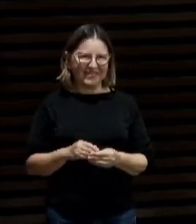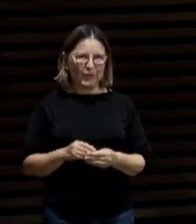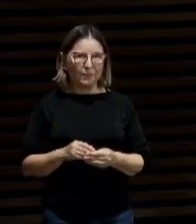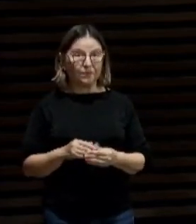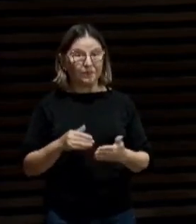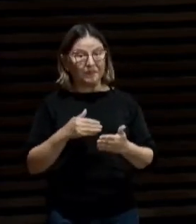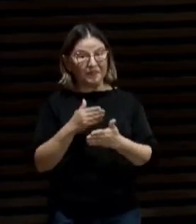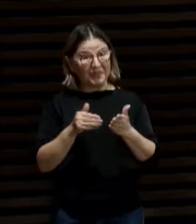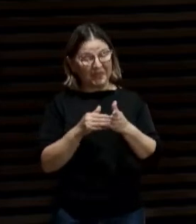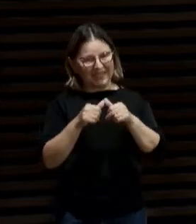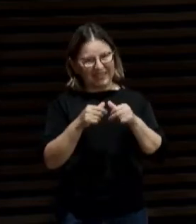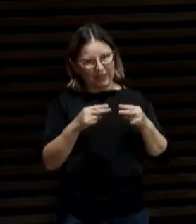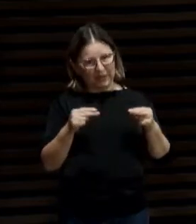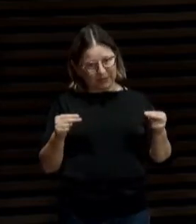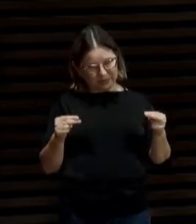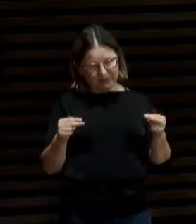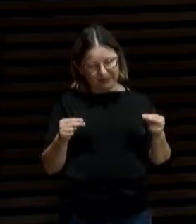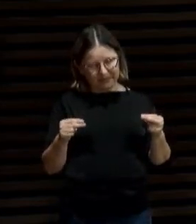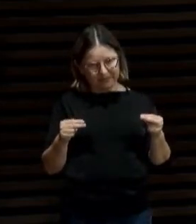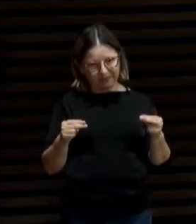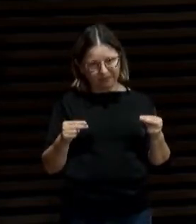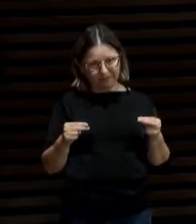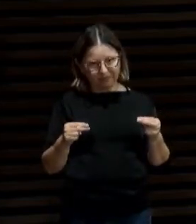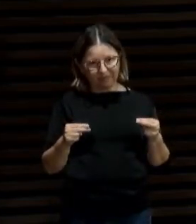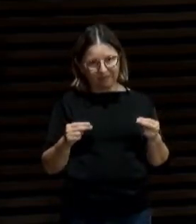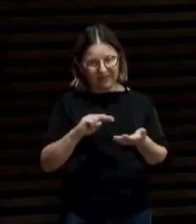Todas essas coisas são o nosso homem exterior que se corrompe.